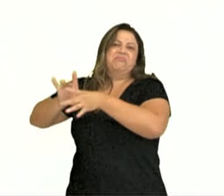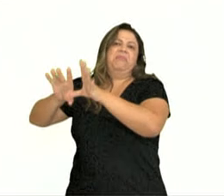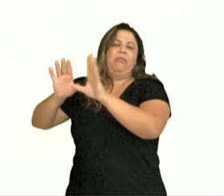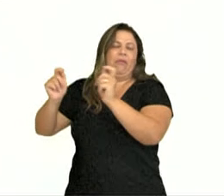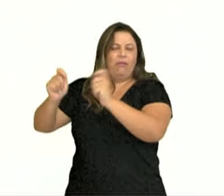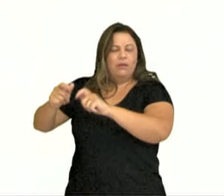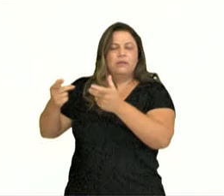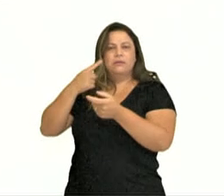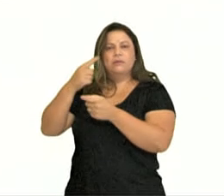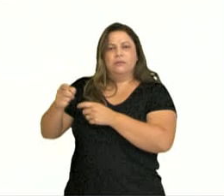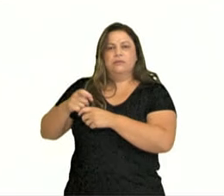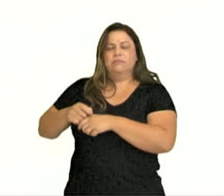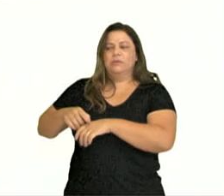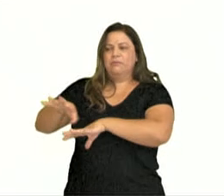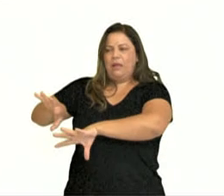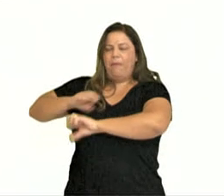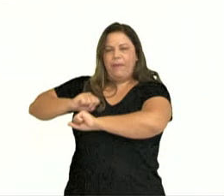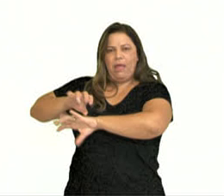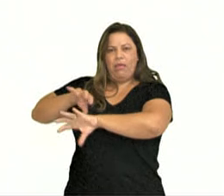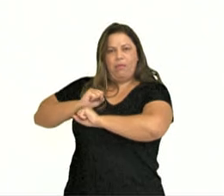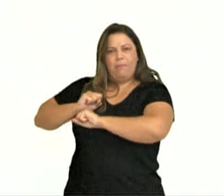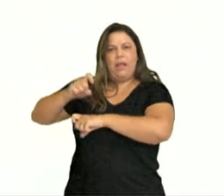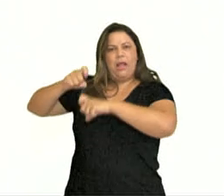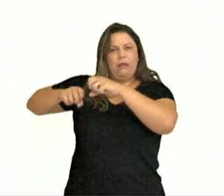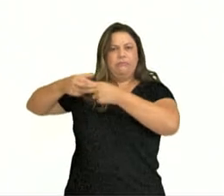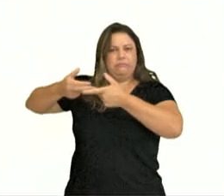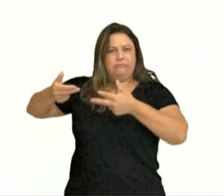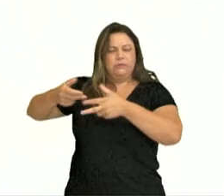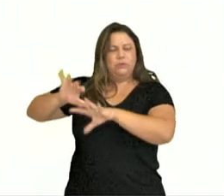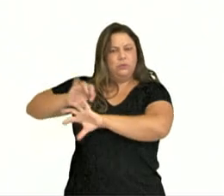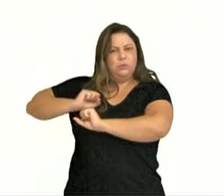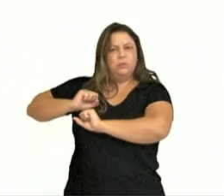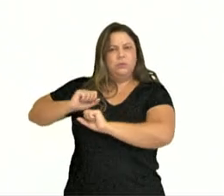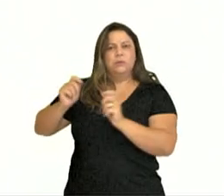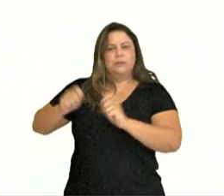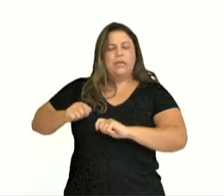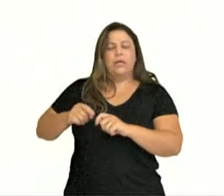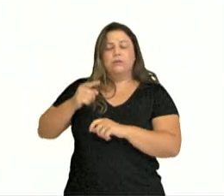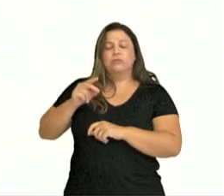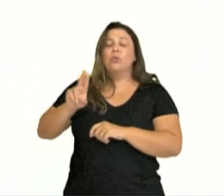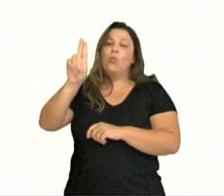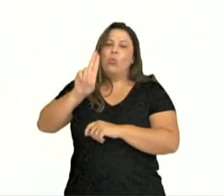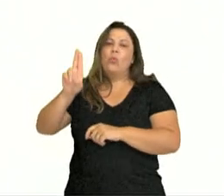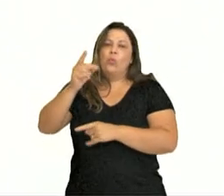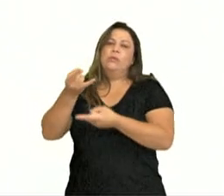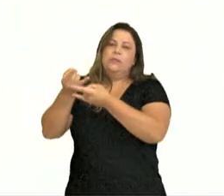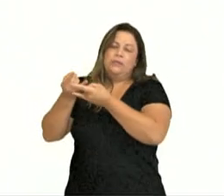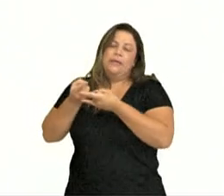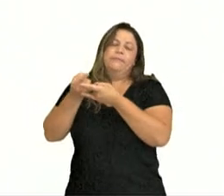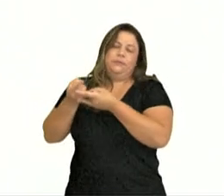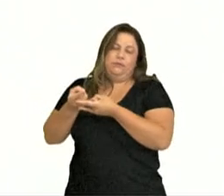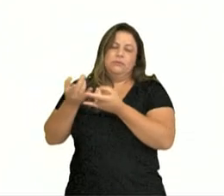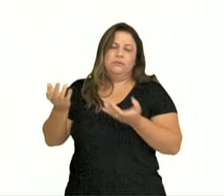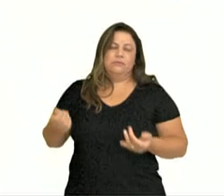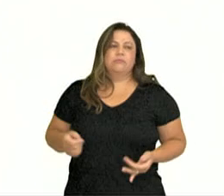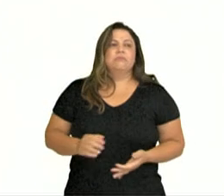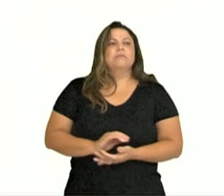de infecção sexualmente transmissível. A prevenção, camisinha, e os sintomas, o prurido